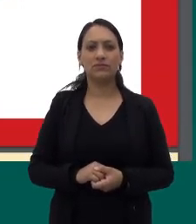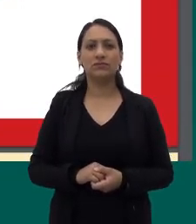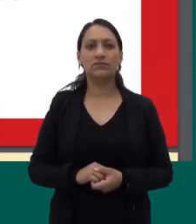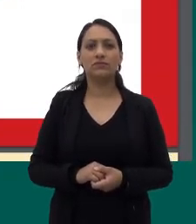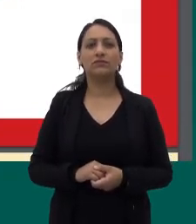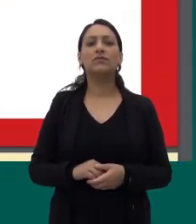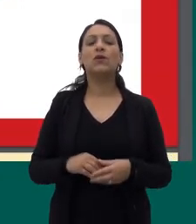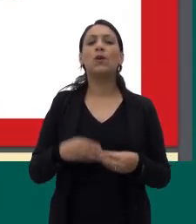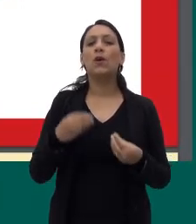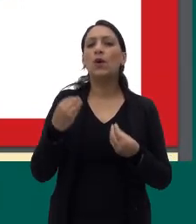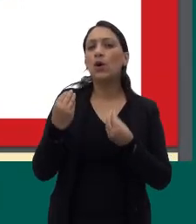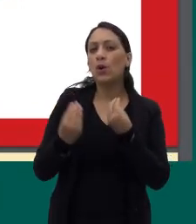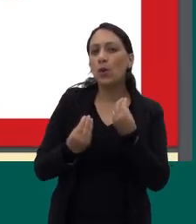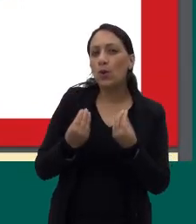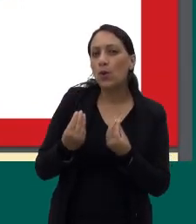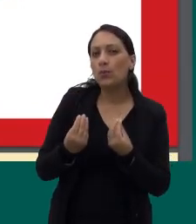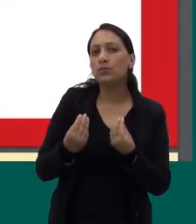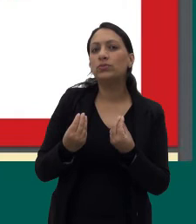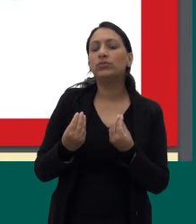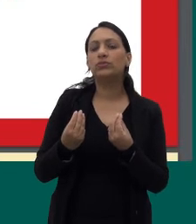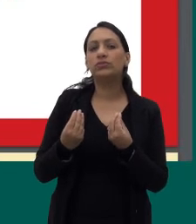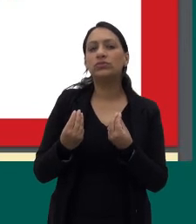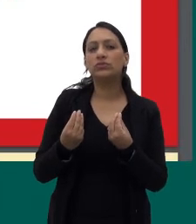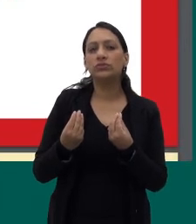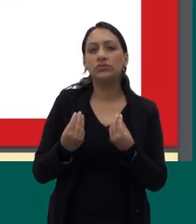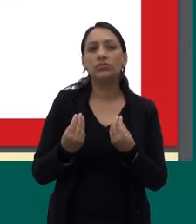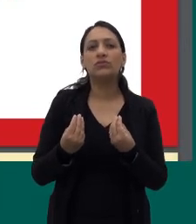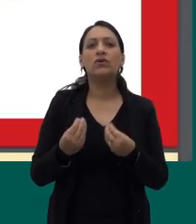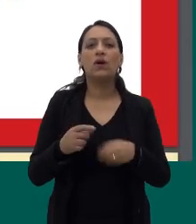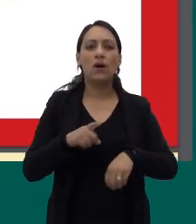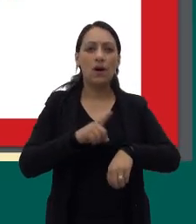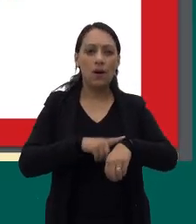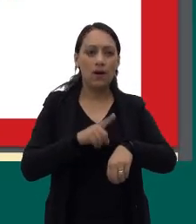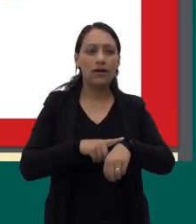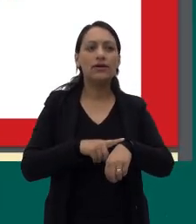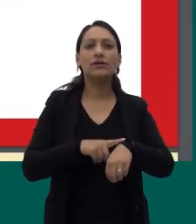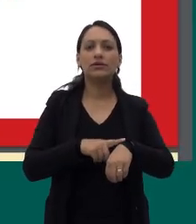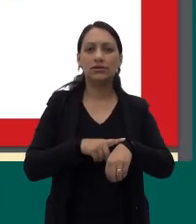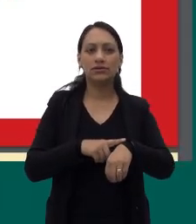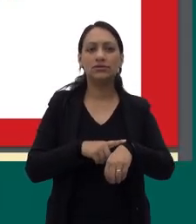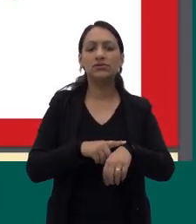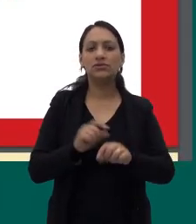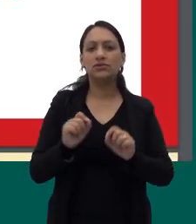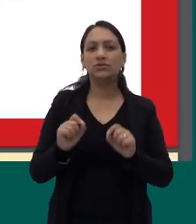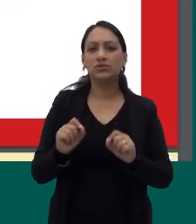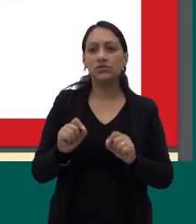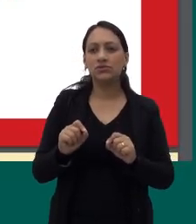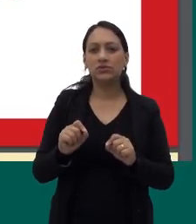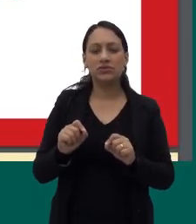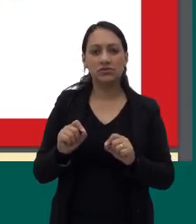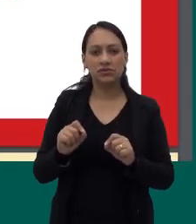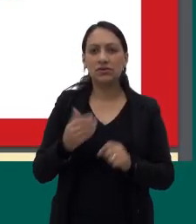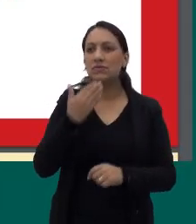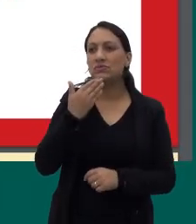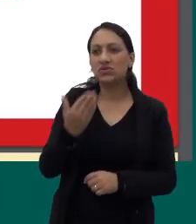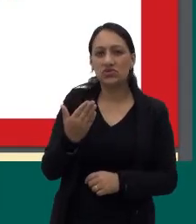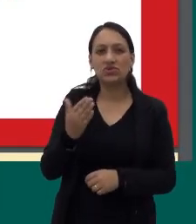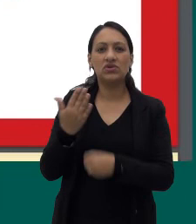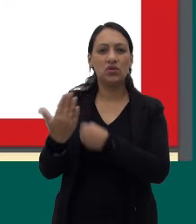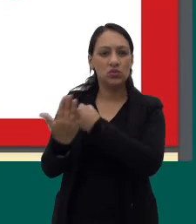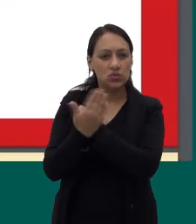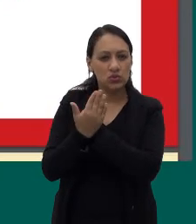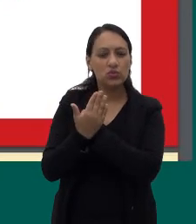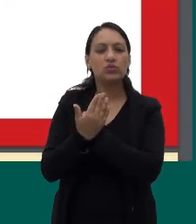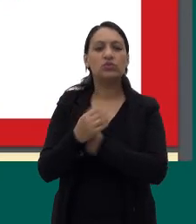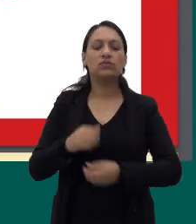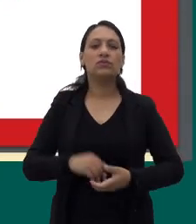Quando soa o alarme. Quando é a hora de apertar, né? De pedir esse socorro, de pedir uma ajuda.